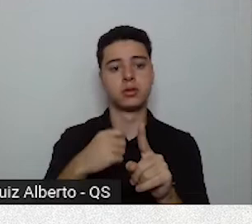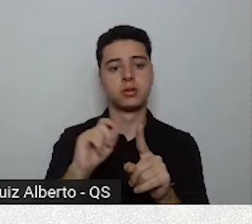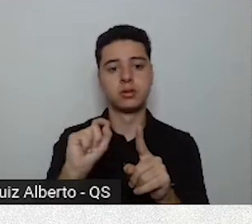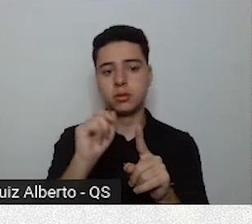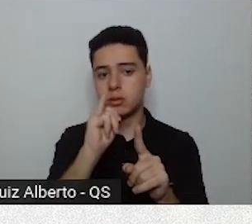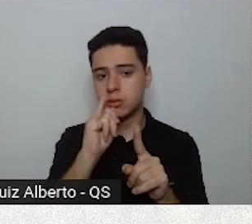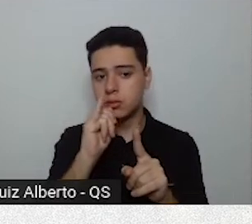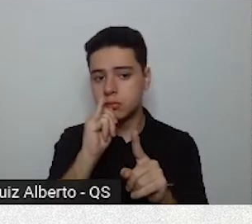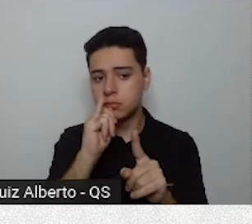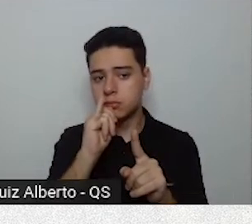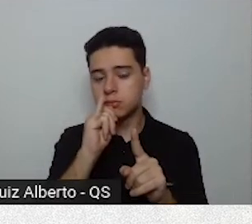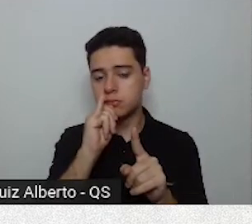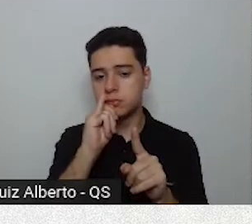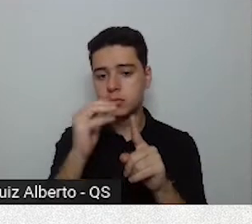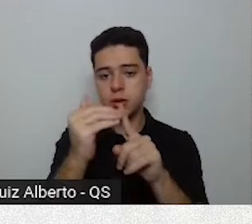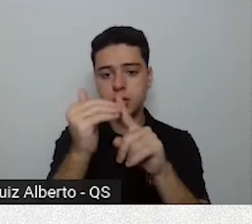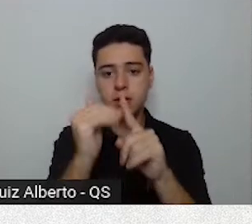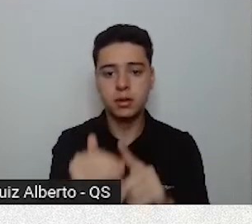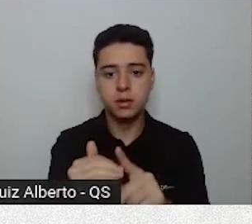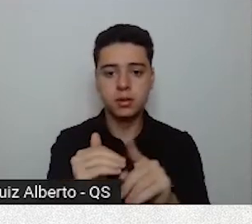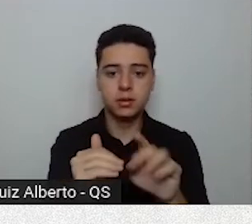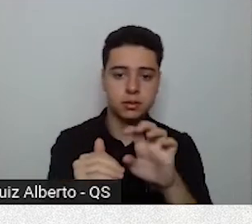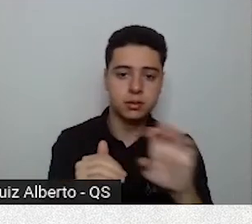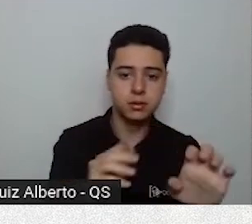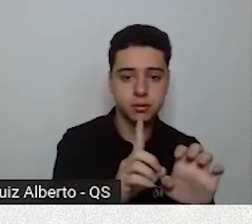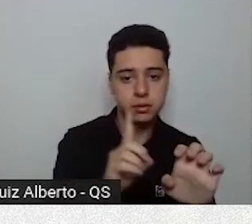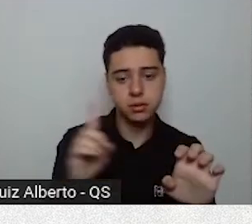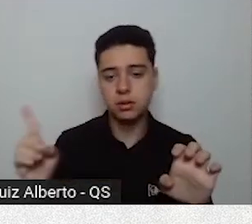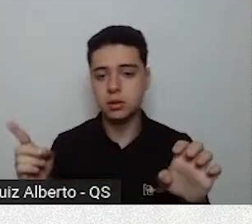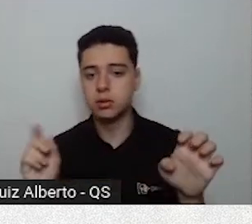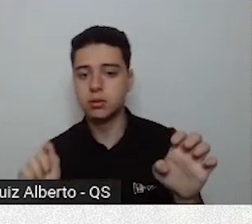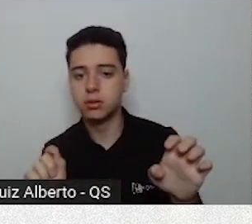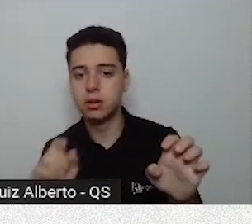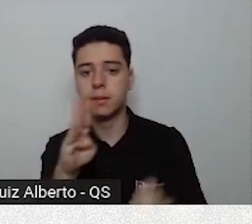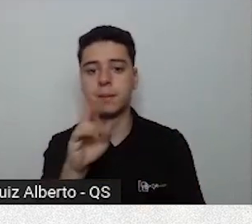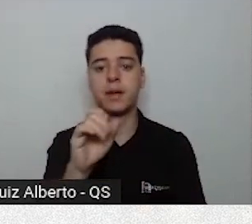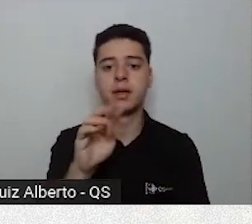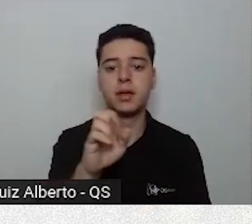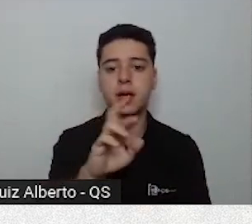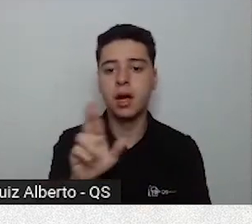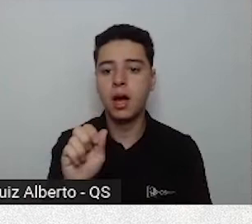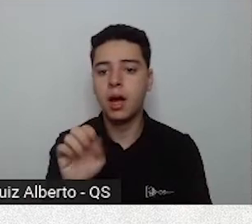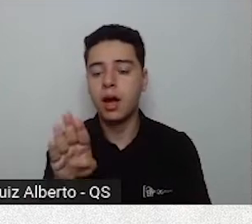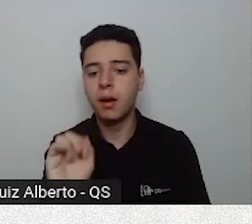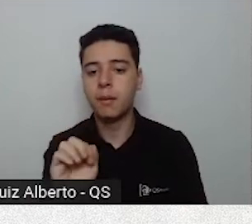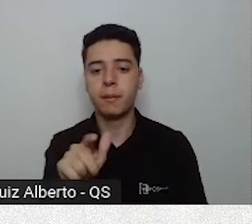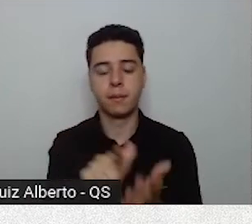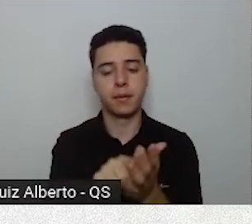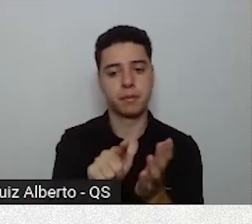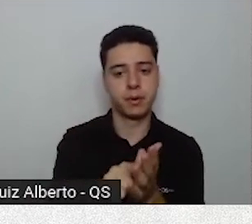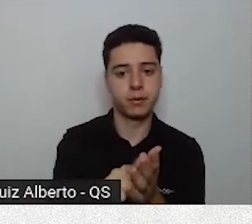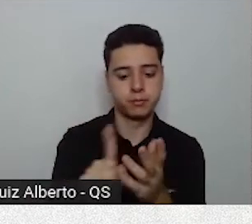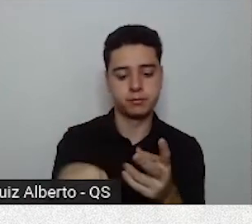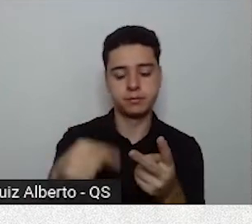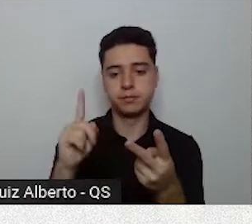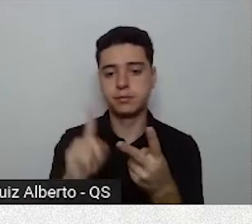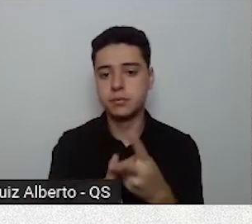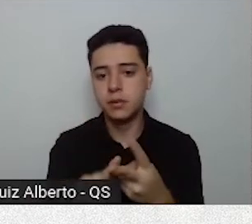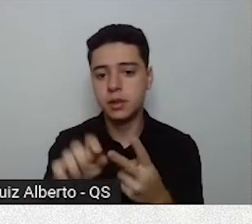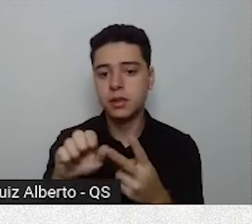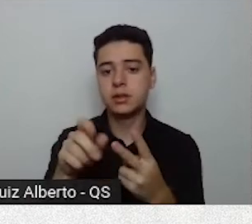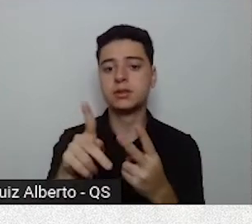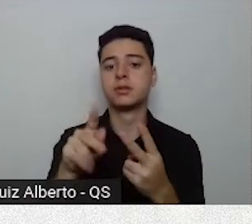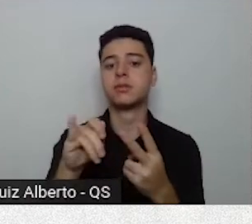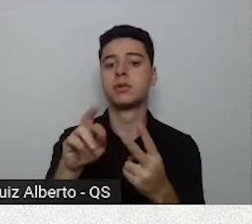inferior, né, de baixo, da esquerda para a direita, tem a cor da beterraba aplicada no papel. A segunda é